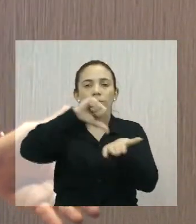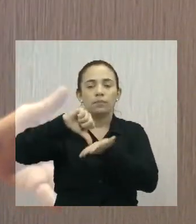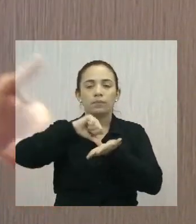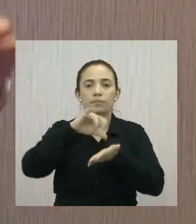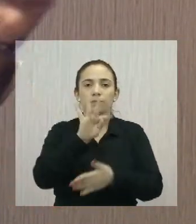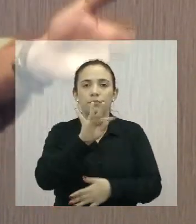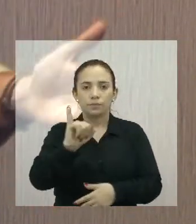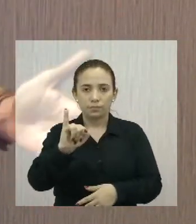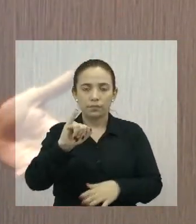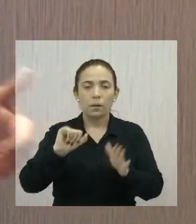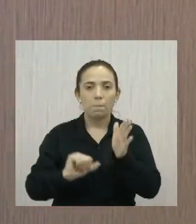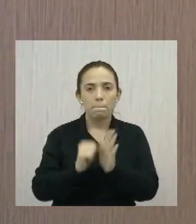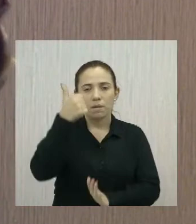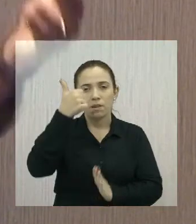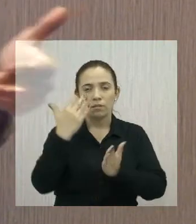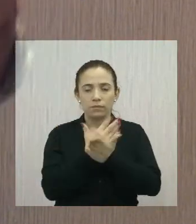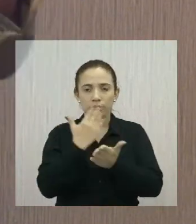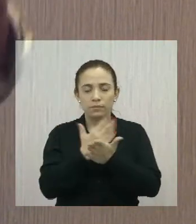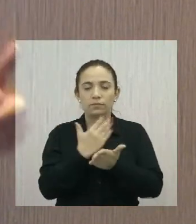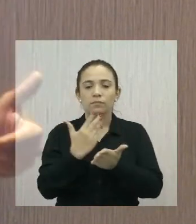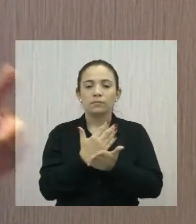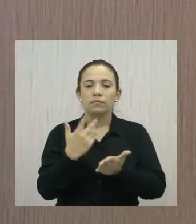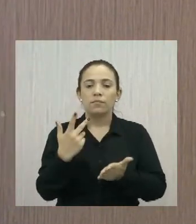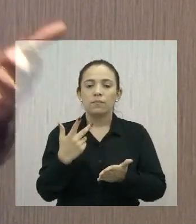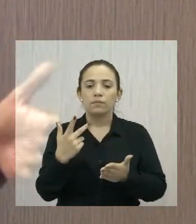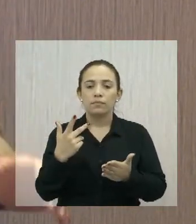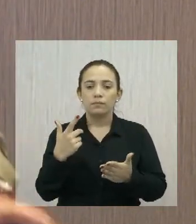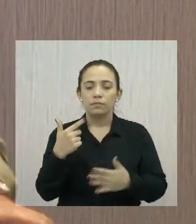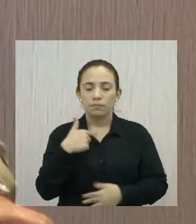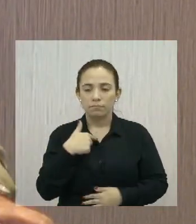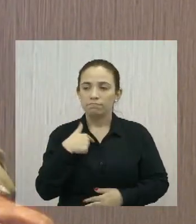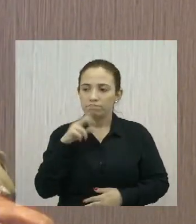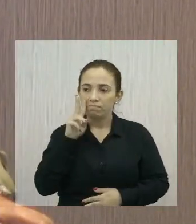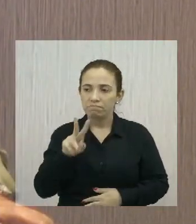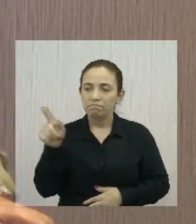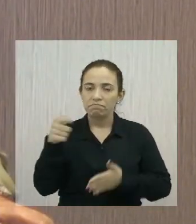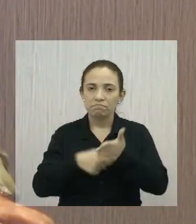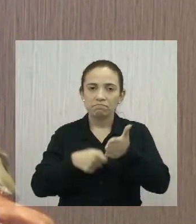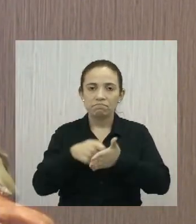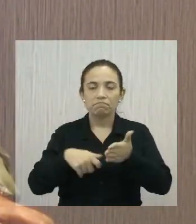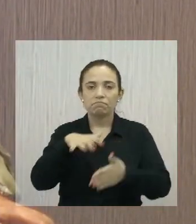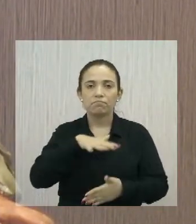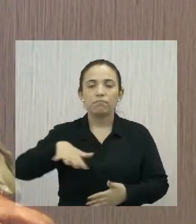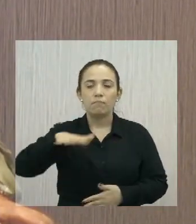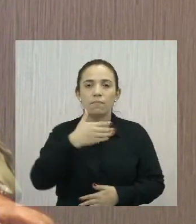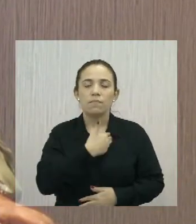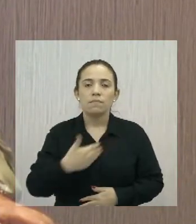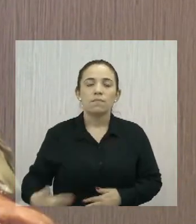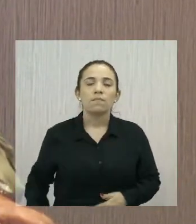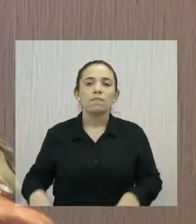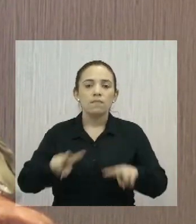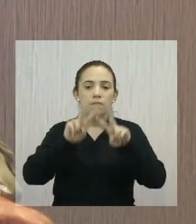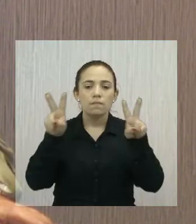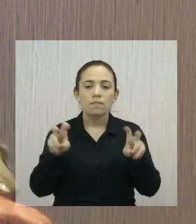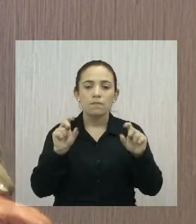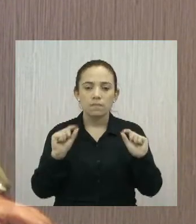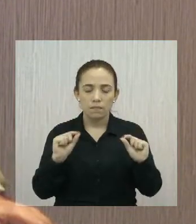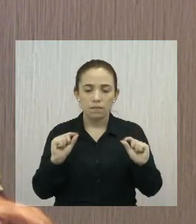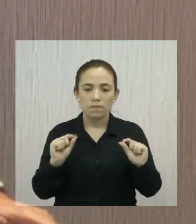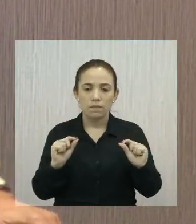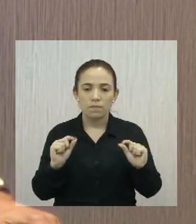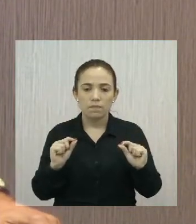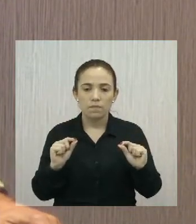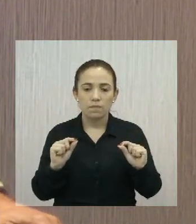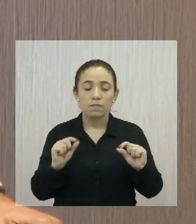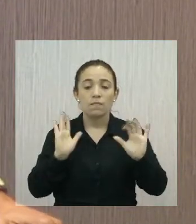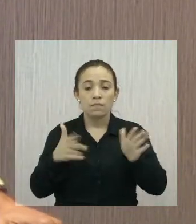Informação, a primeira versão delas, e tem um espírito público que eu sou testemunha. Mas a primeira questão diz respeito à intervenção dele.